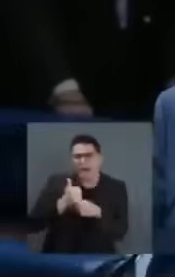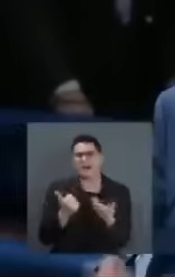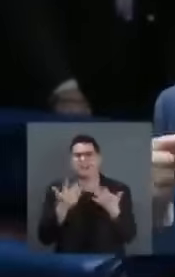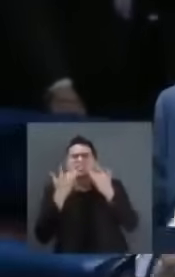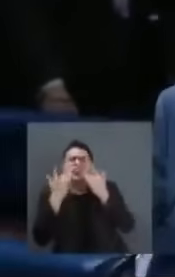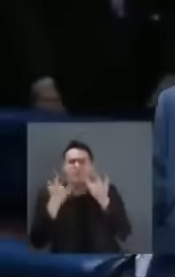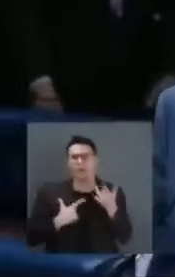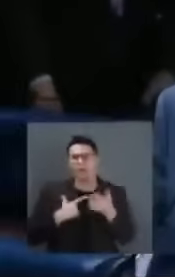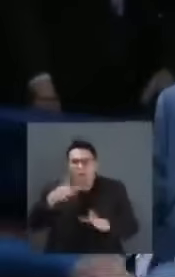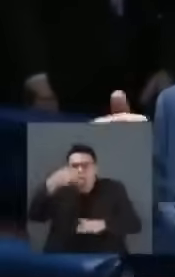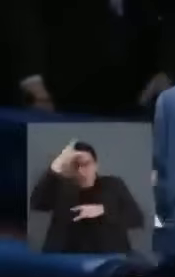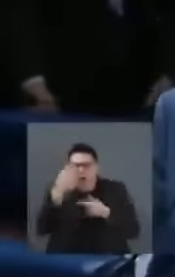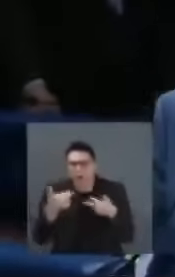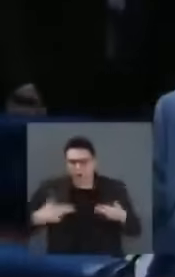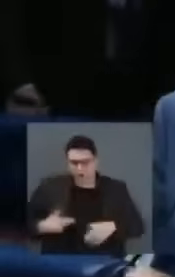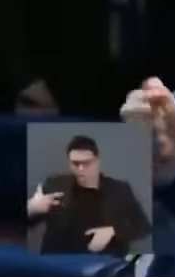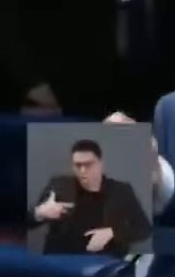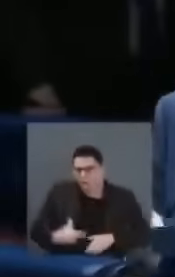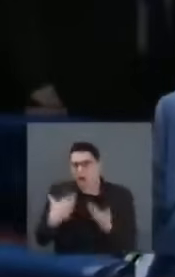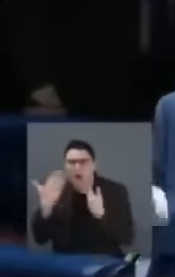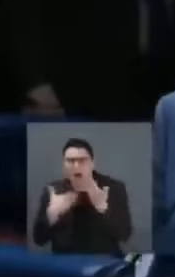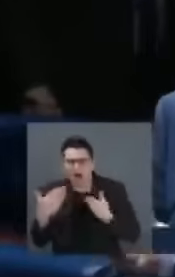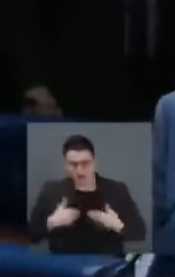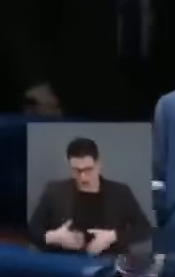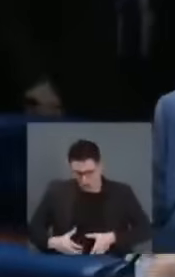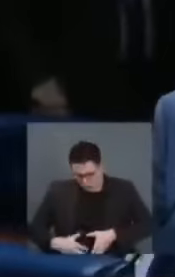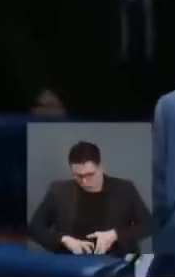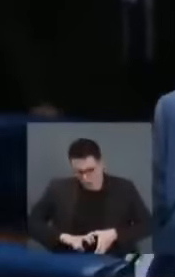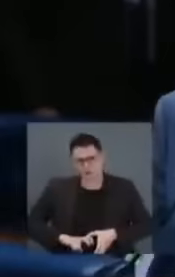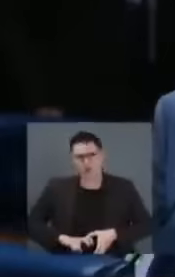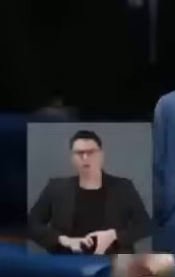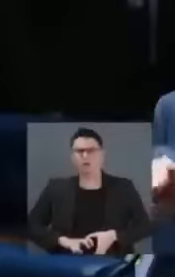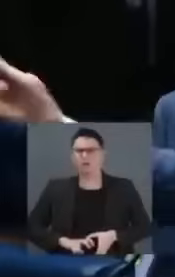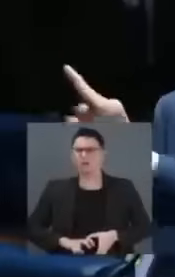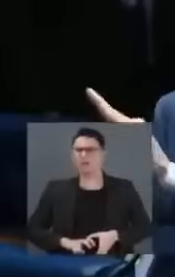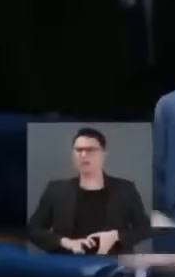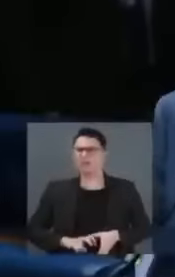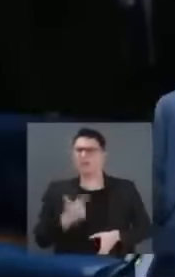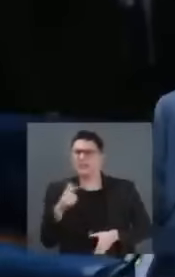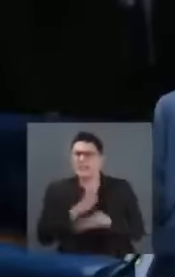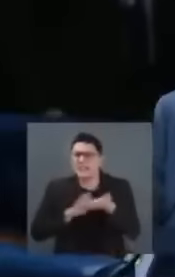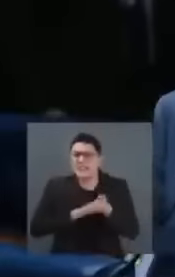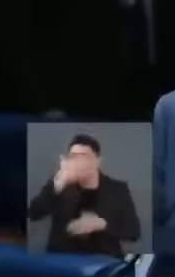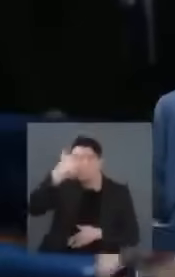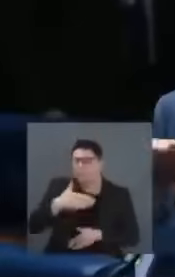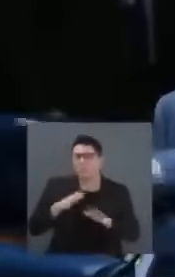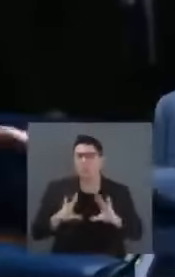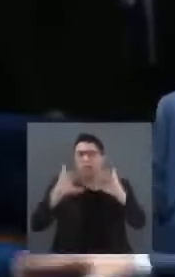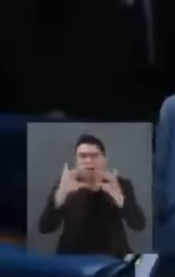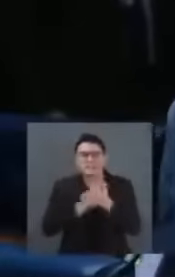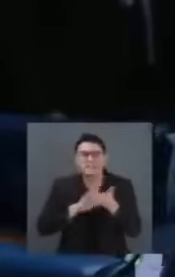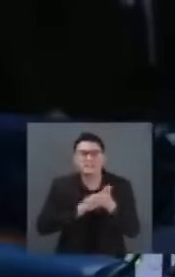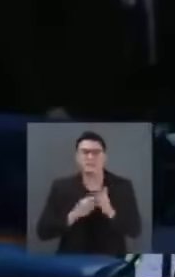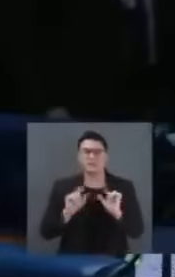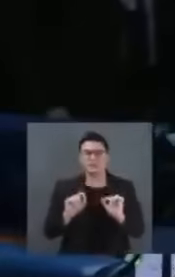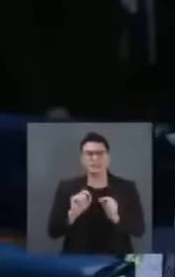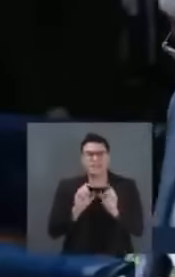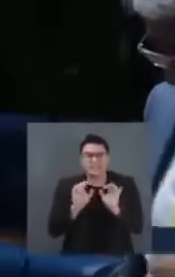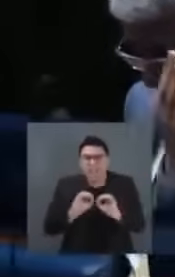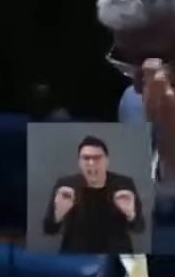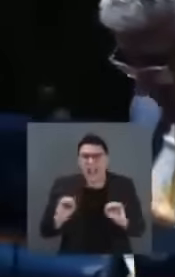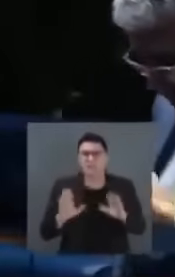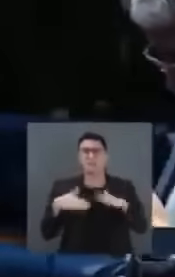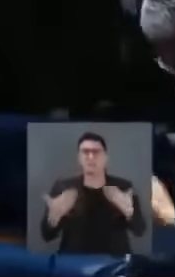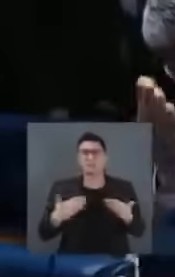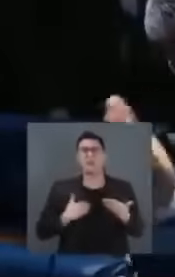simulação do que seria o diálogo de uma vida humana intraútero, sem nenhum embasamento científico, sem absolutamente nada.